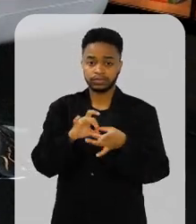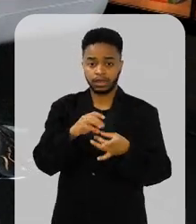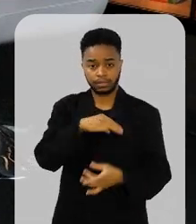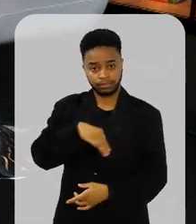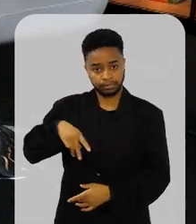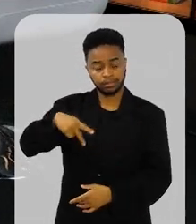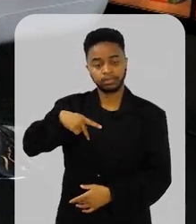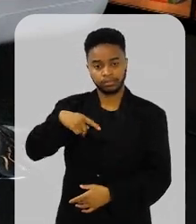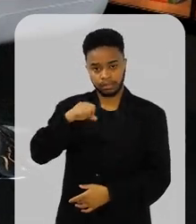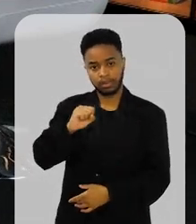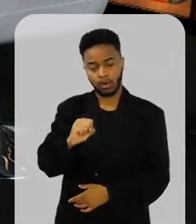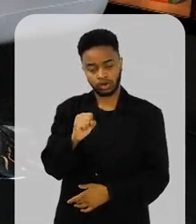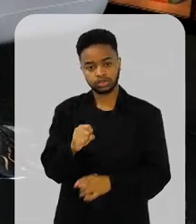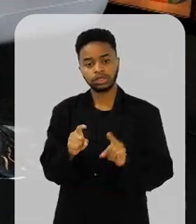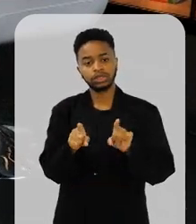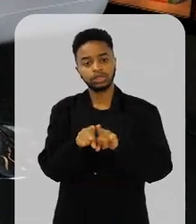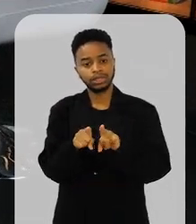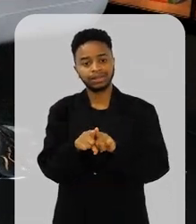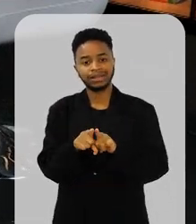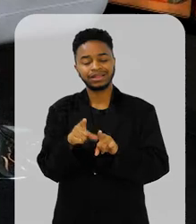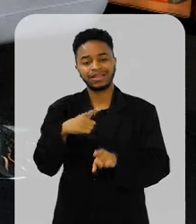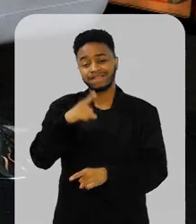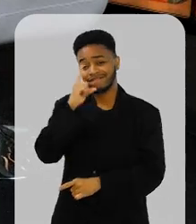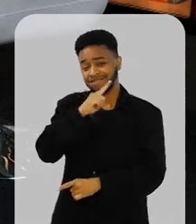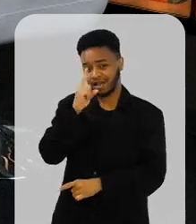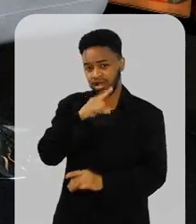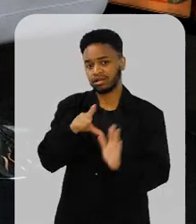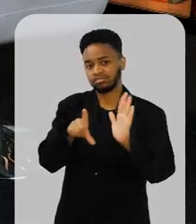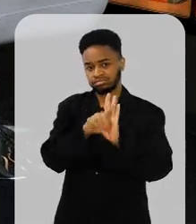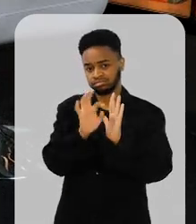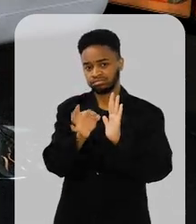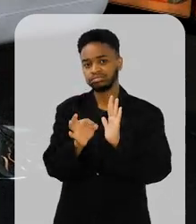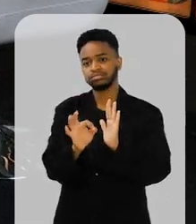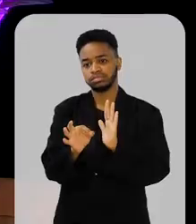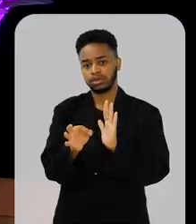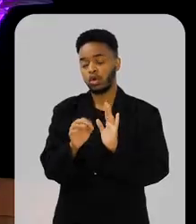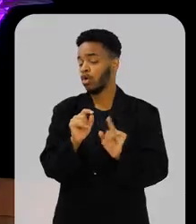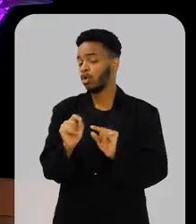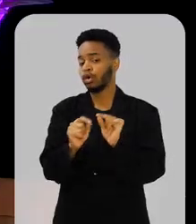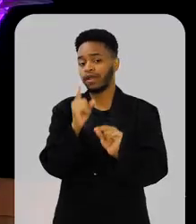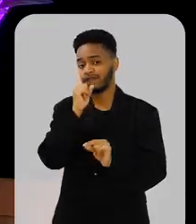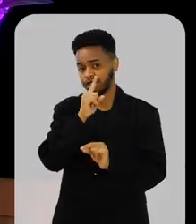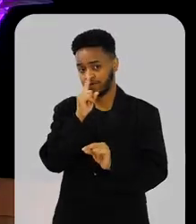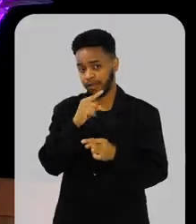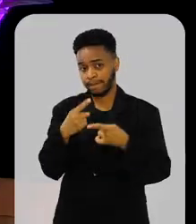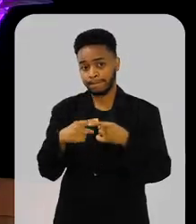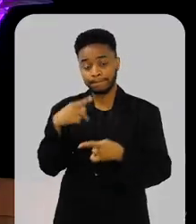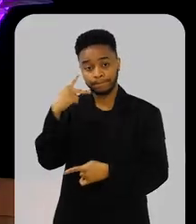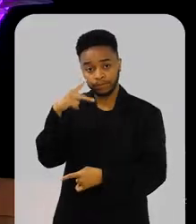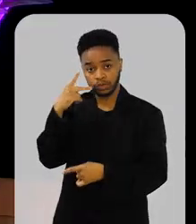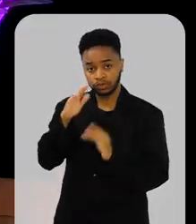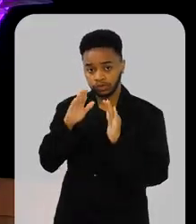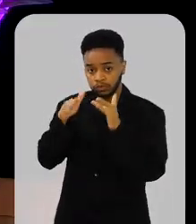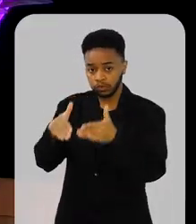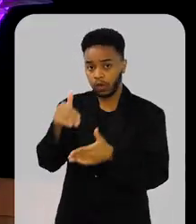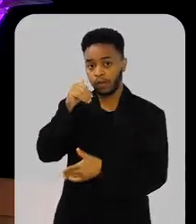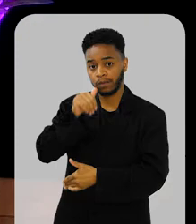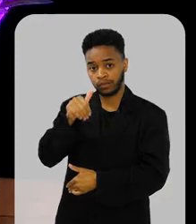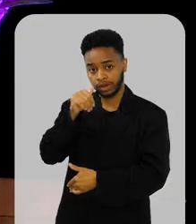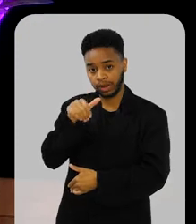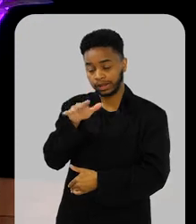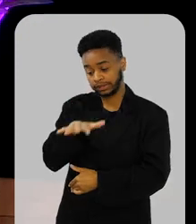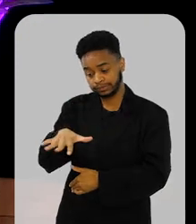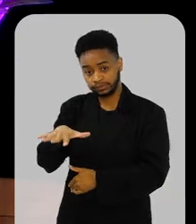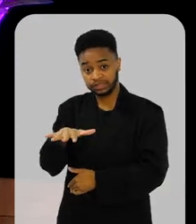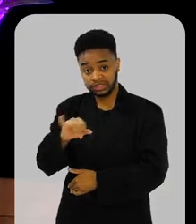Tem o Ministério Público, mas na verdade tem uma lacuna na lei, tá? Que lacuna é essa? Na política das mulheres, as mulheres